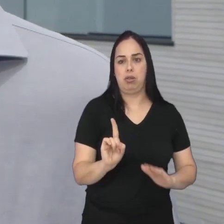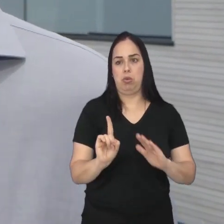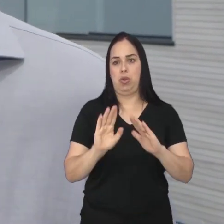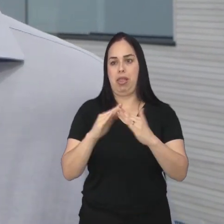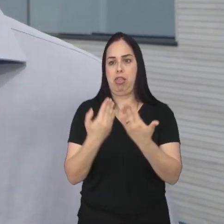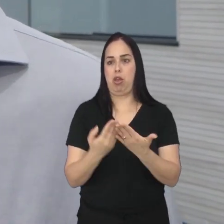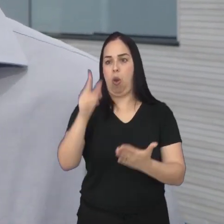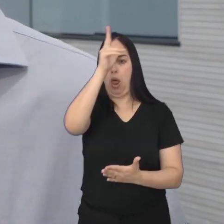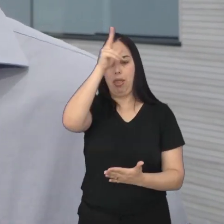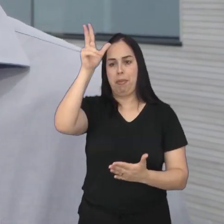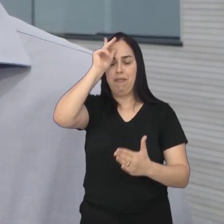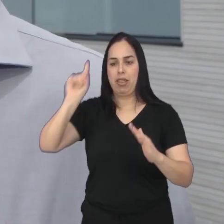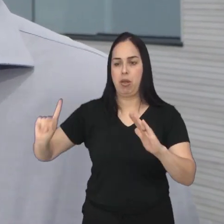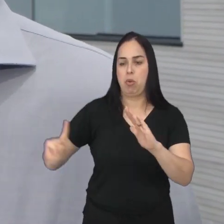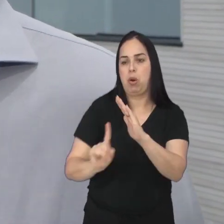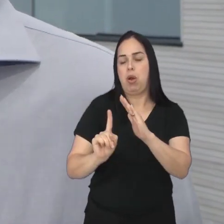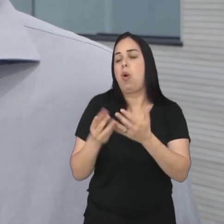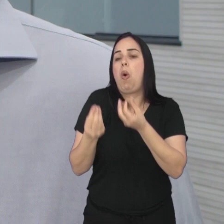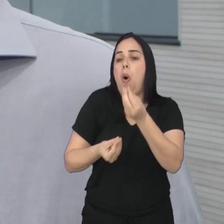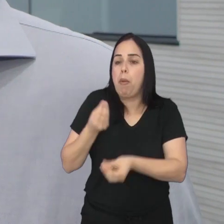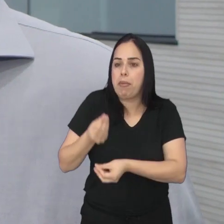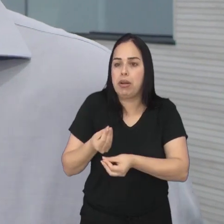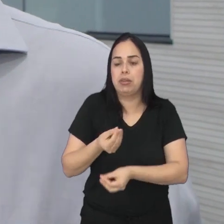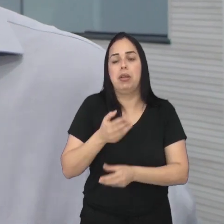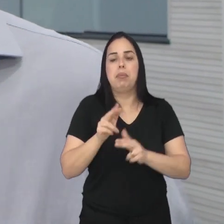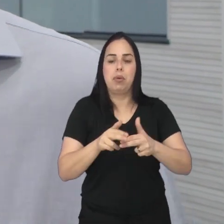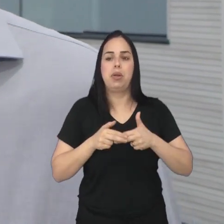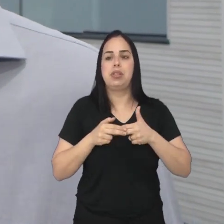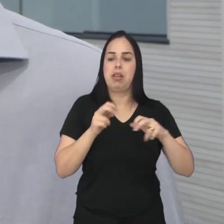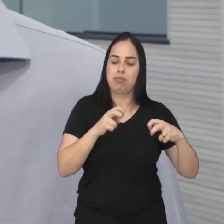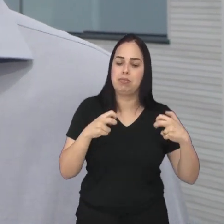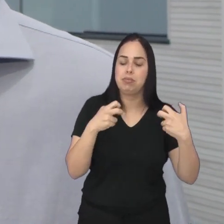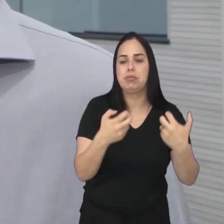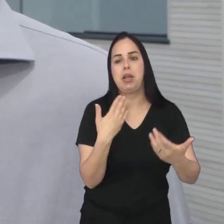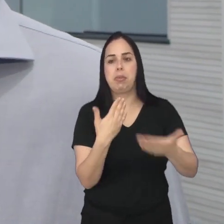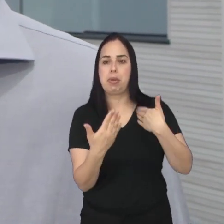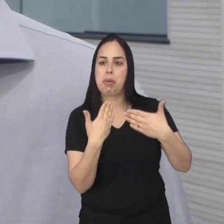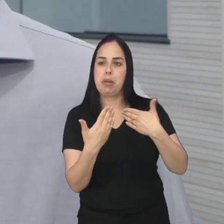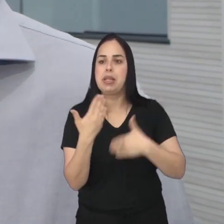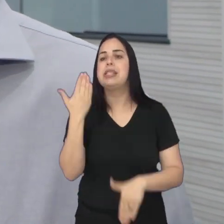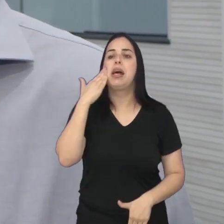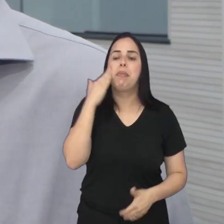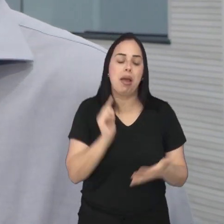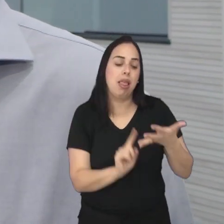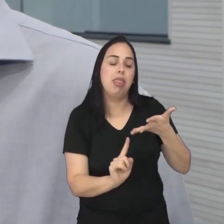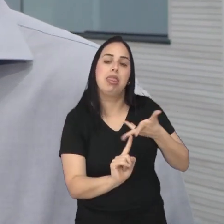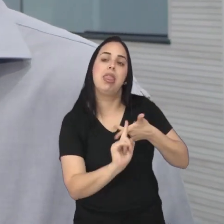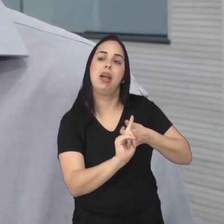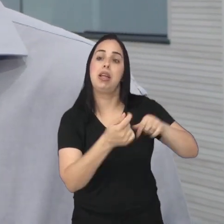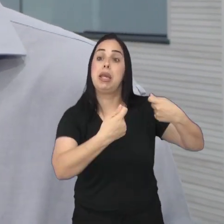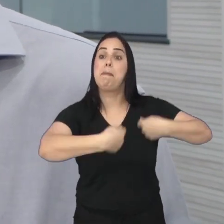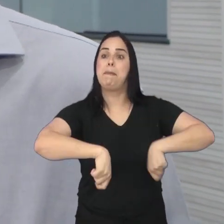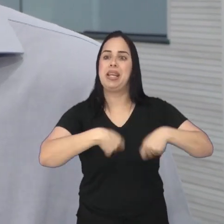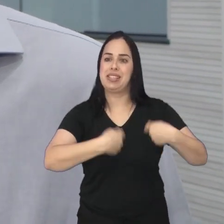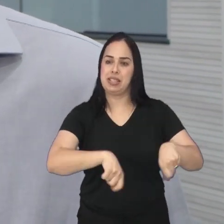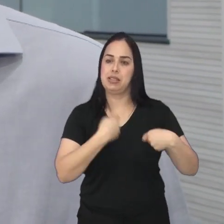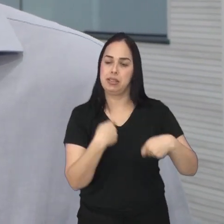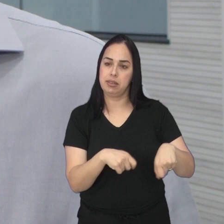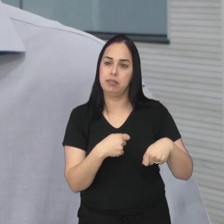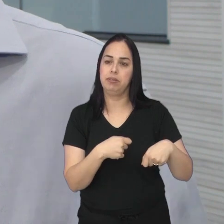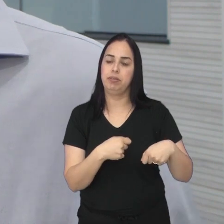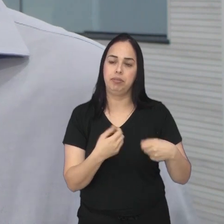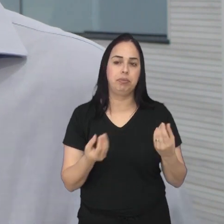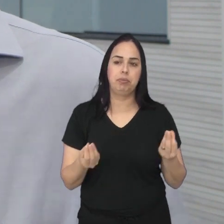escola pública, na rede pública de ensino. Então, quando você fala de rodas de conversa, é justamente para você saber qual que é,